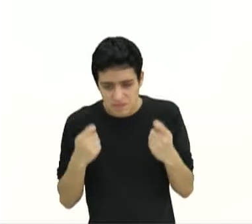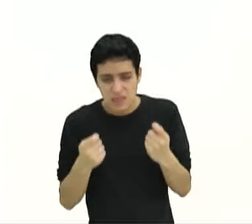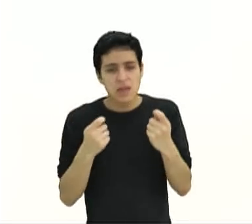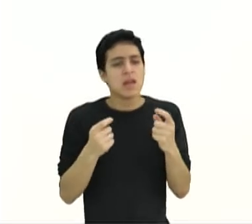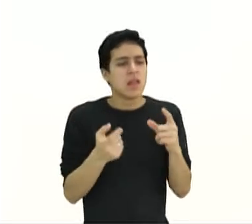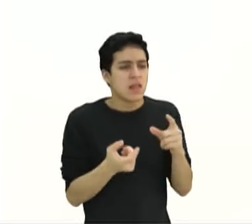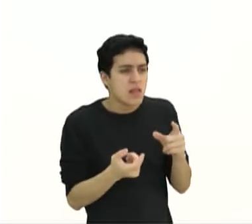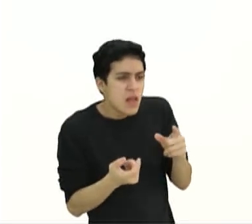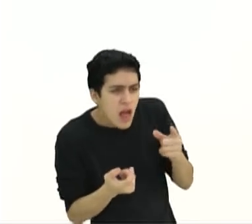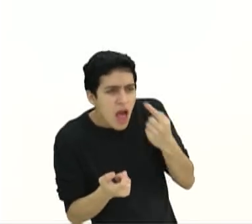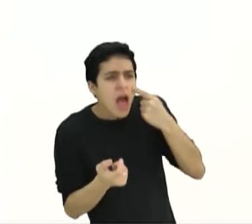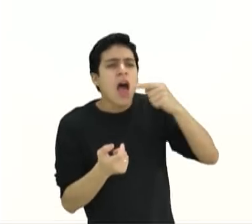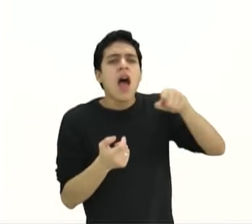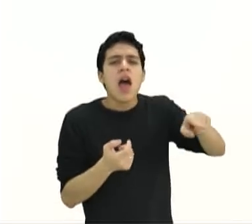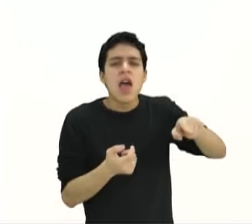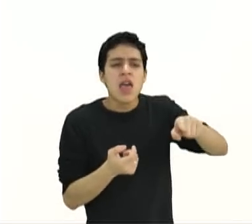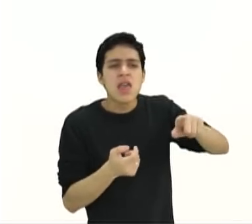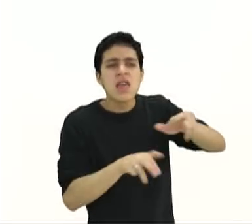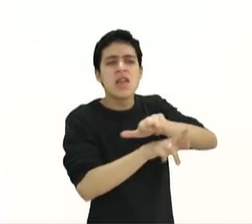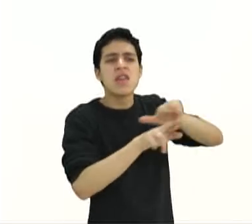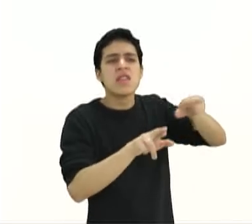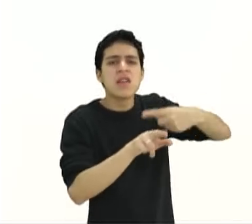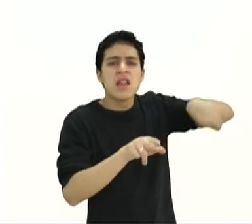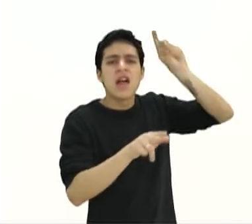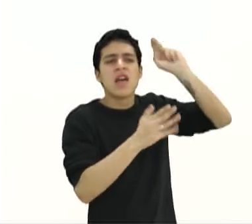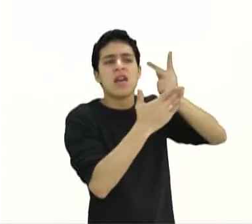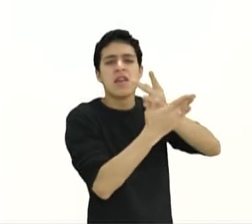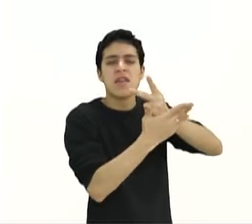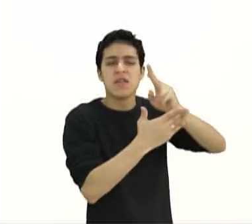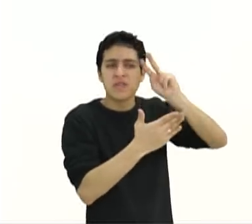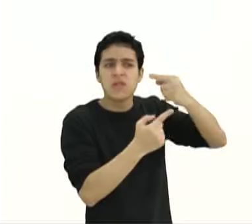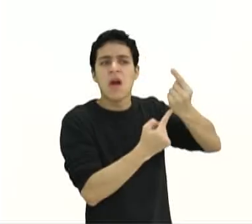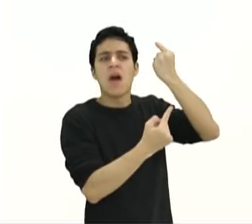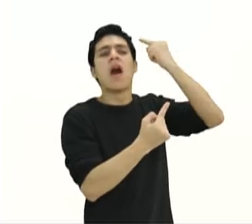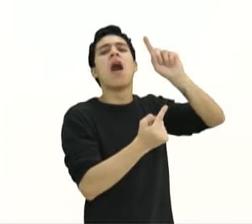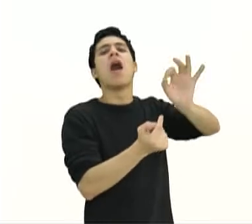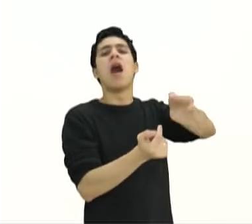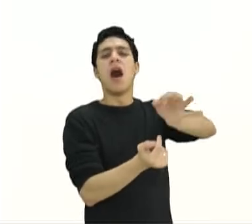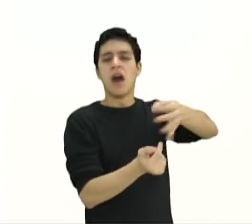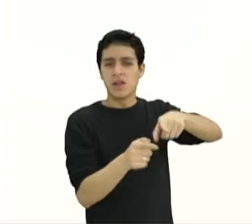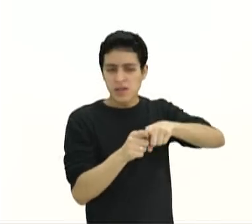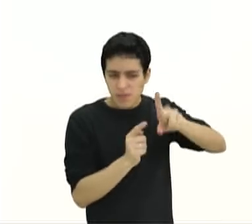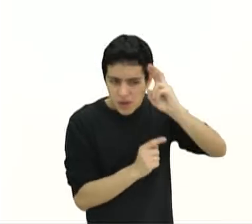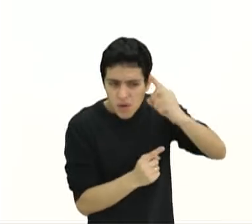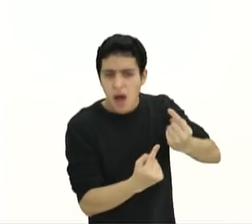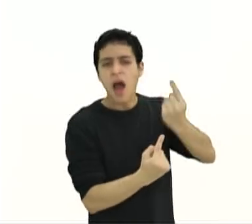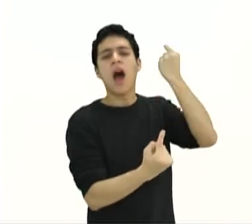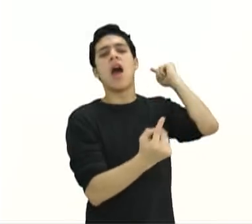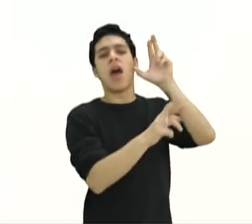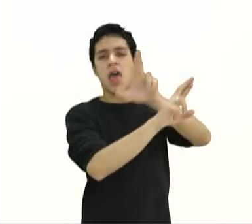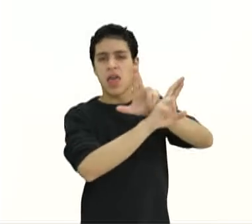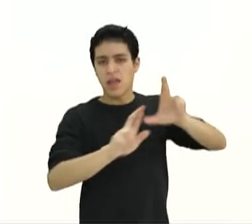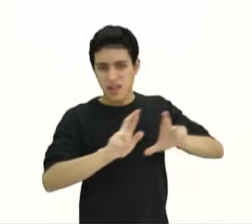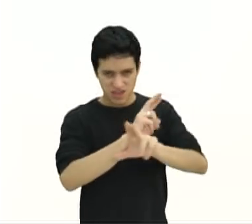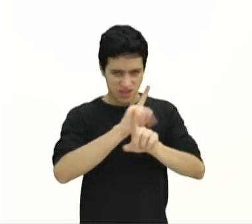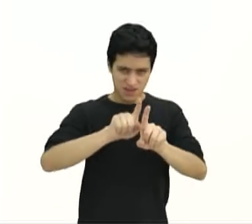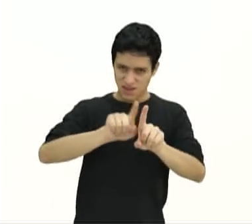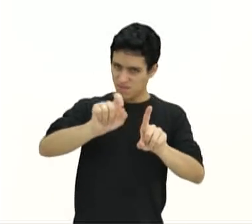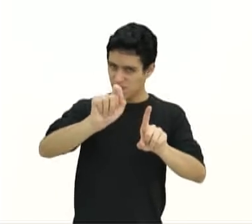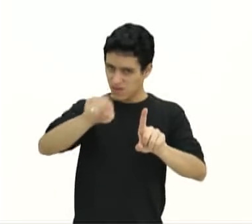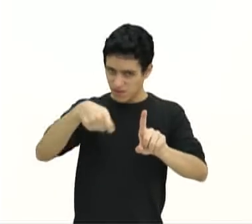reconhecer alusões a fatos e obras histórico-sociais e culturais, e também a